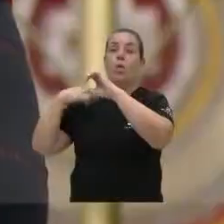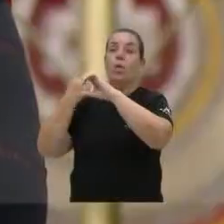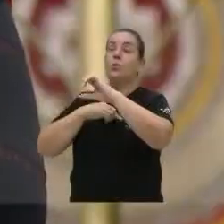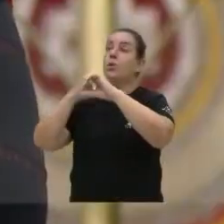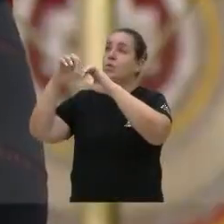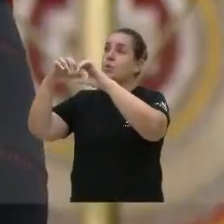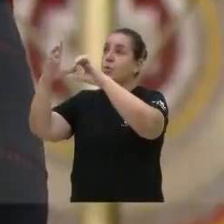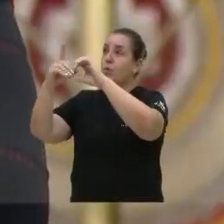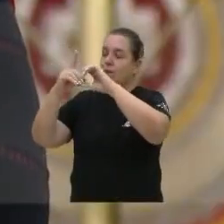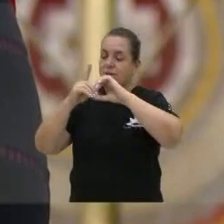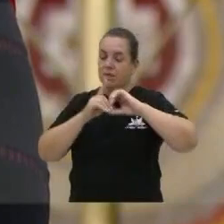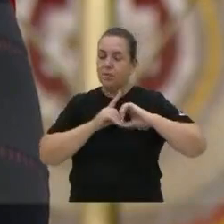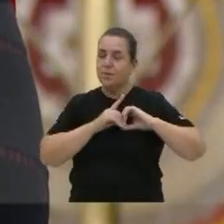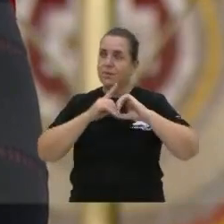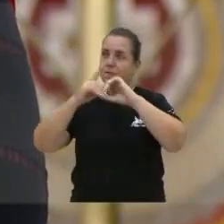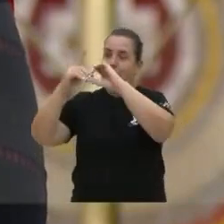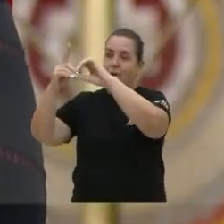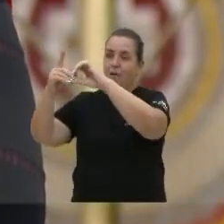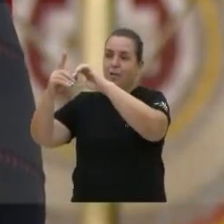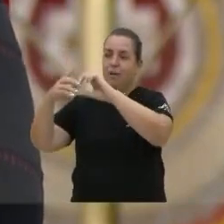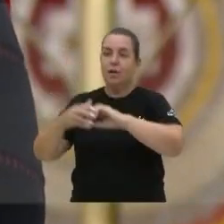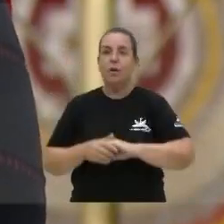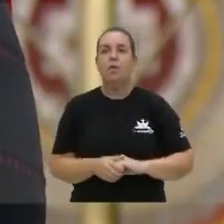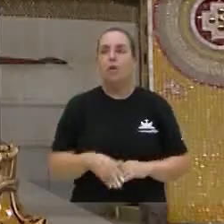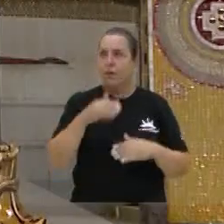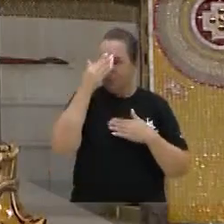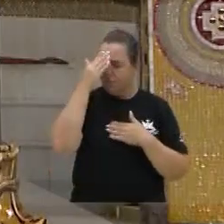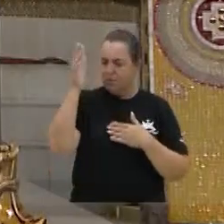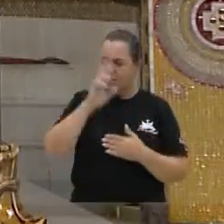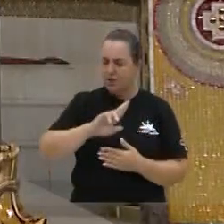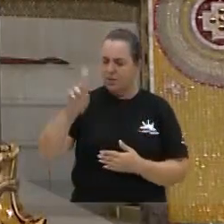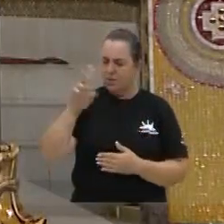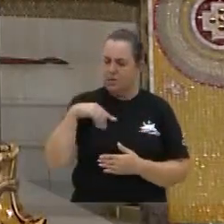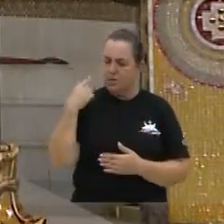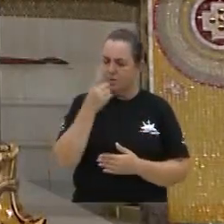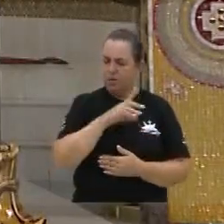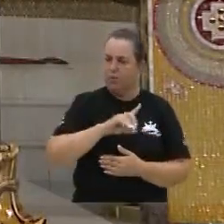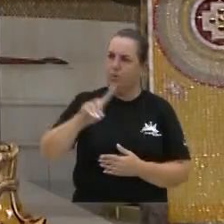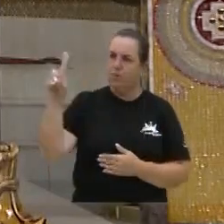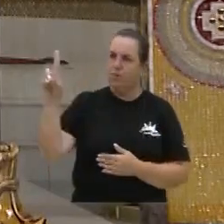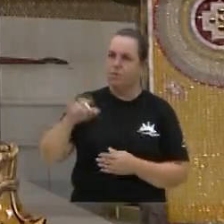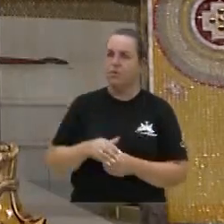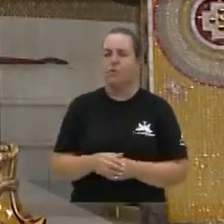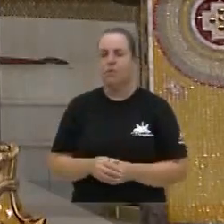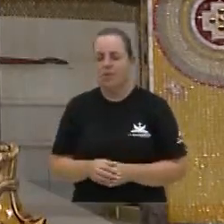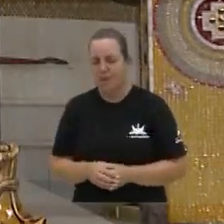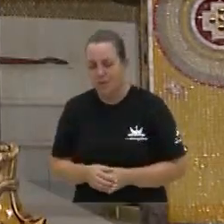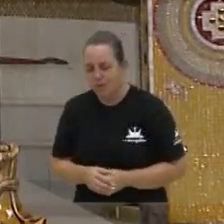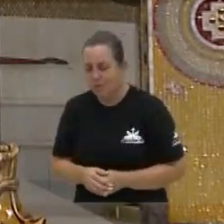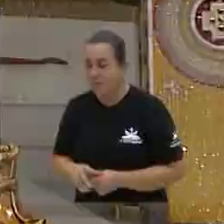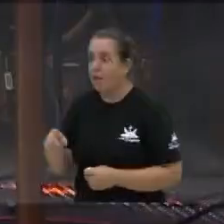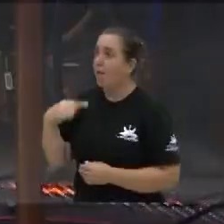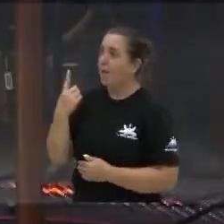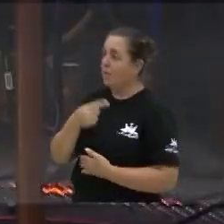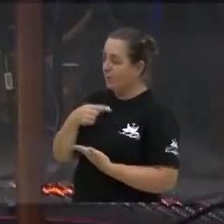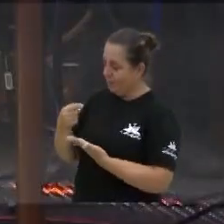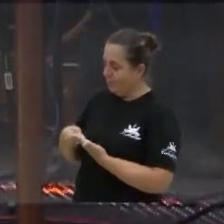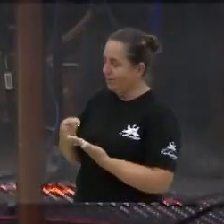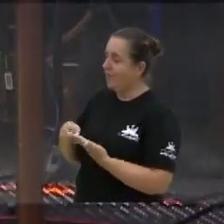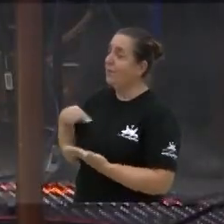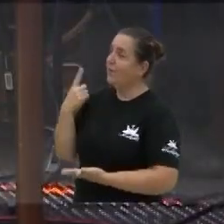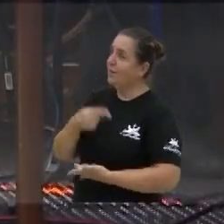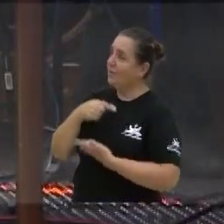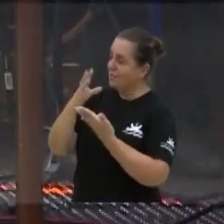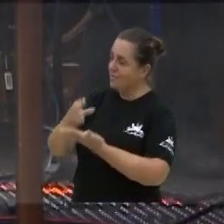alto. O nosso coração está em Deus. Demos graças ao Senhor nosso Deus. É